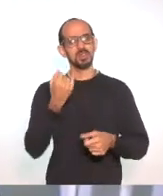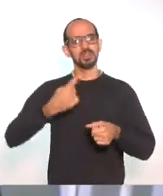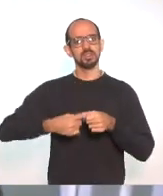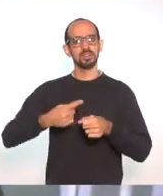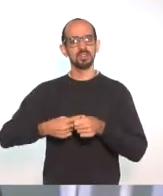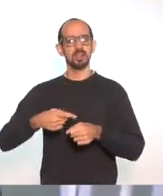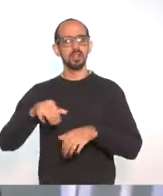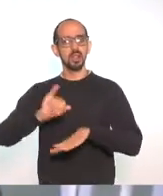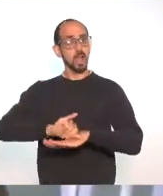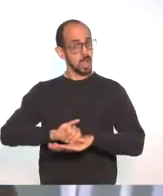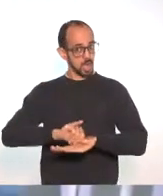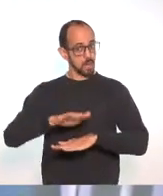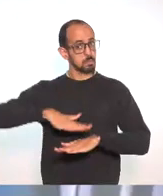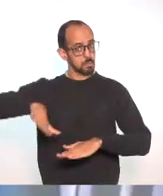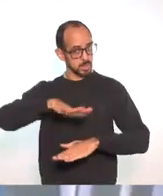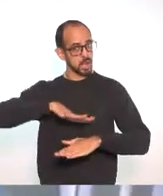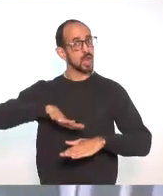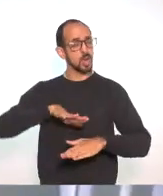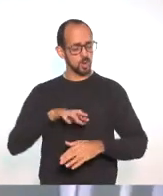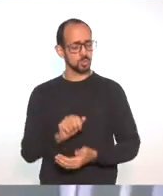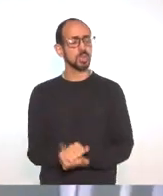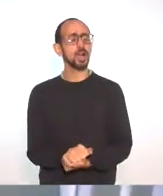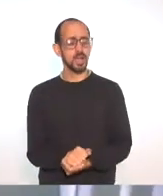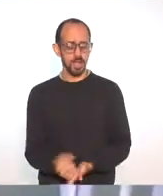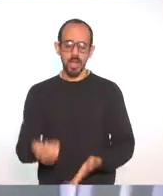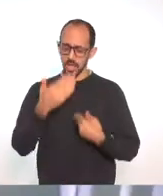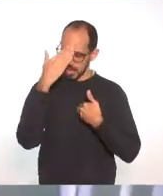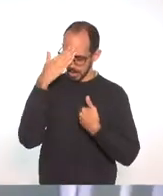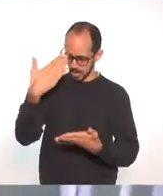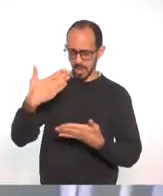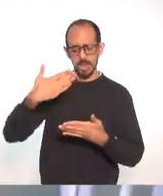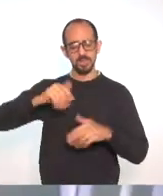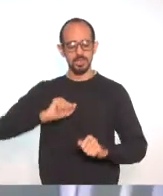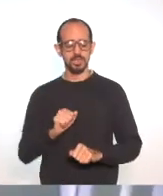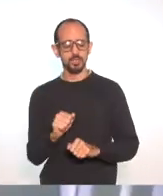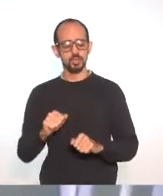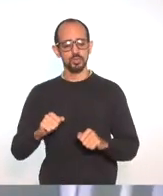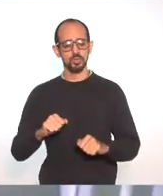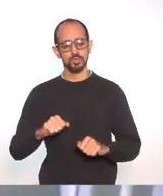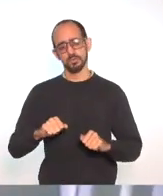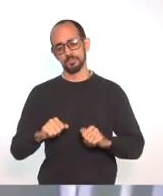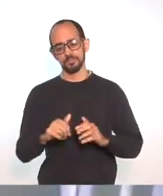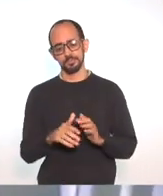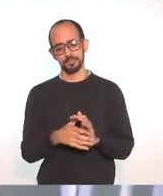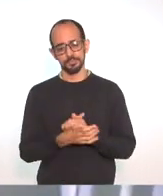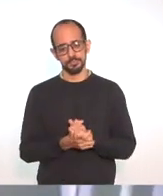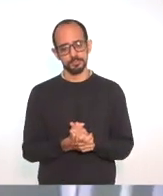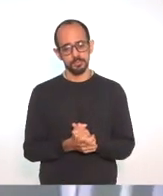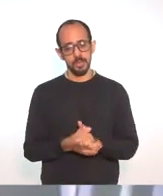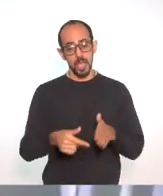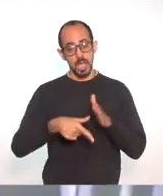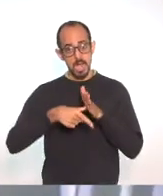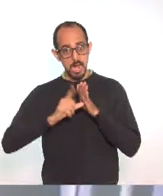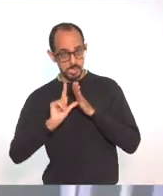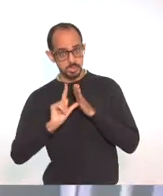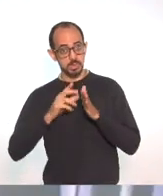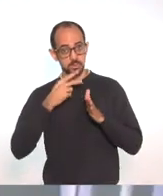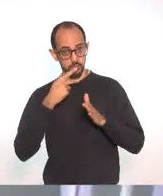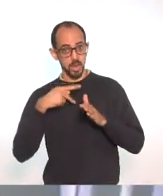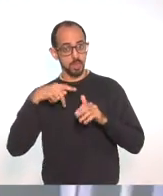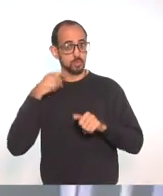com dados muito qualificados agradeço mais uma vez a presença da casa do Fluminense antes de passar para os mandatos para os parlamentares